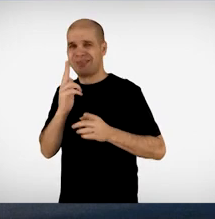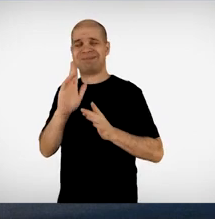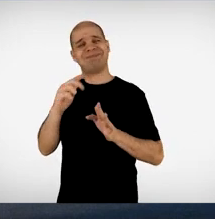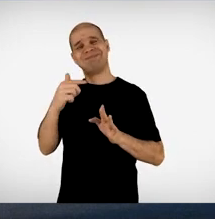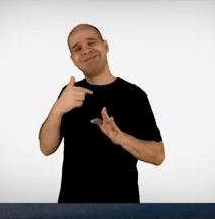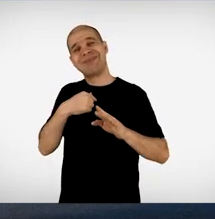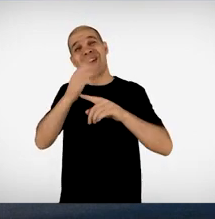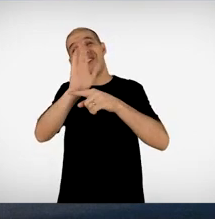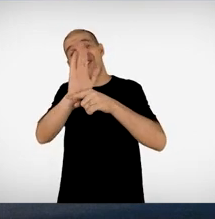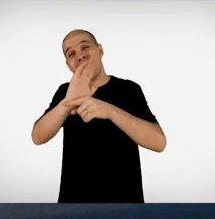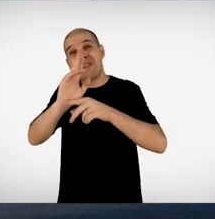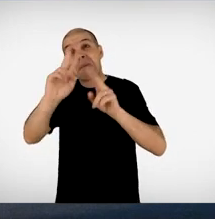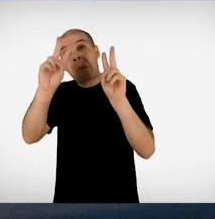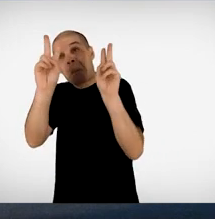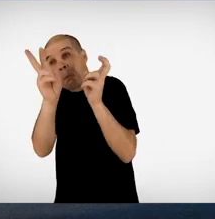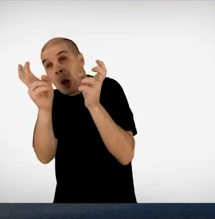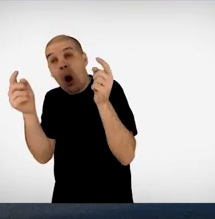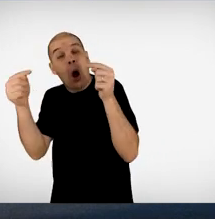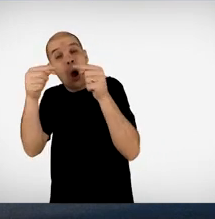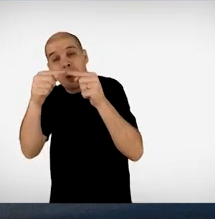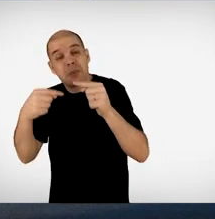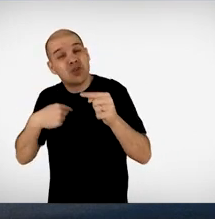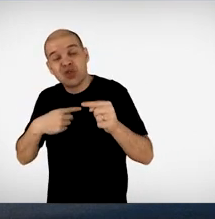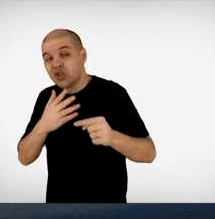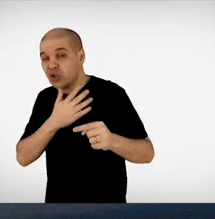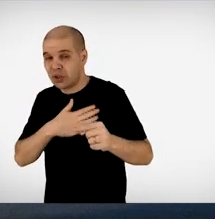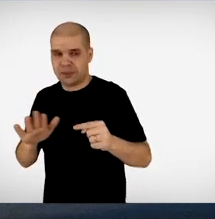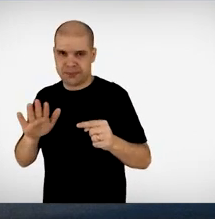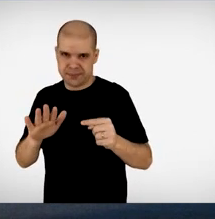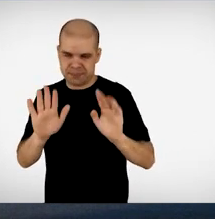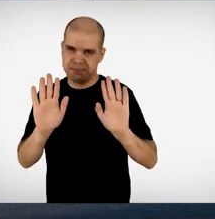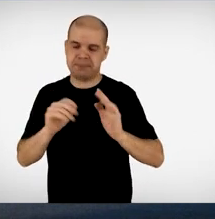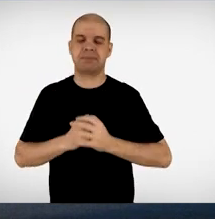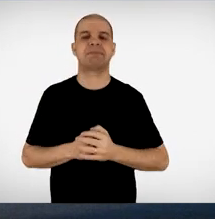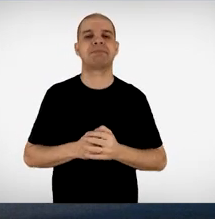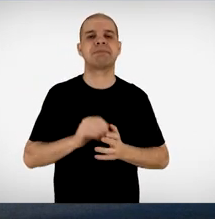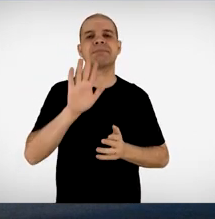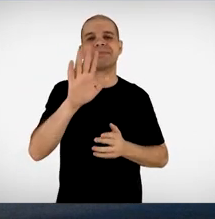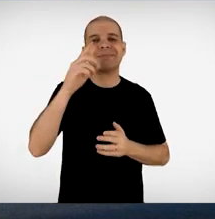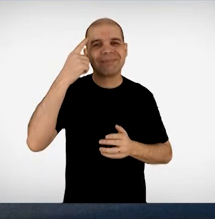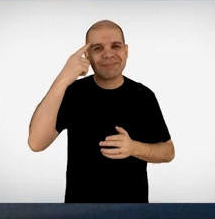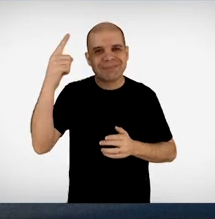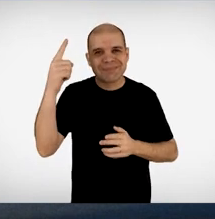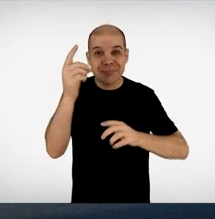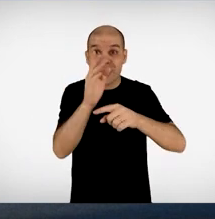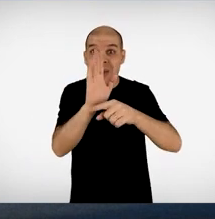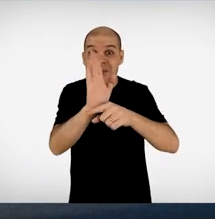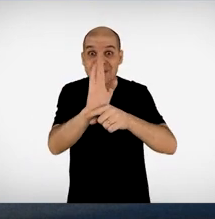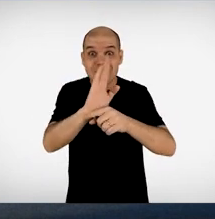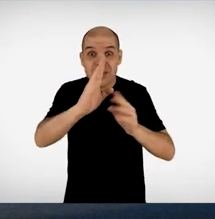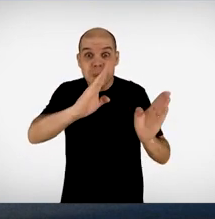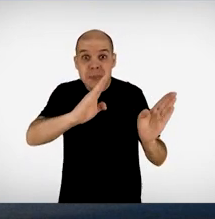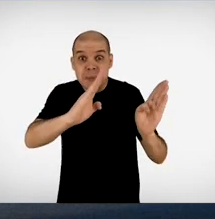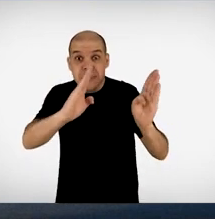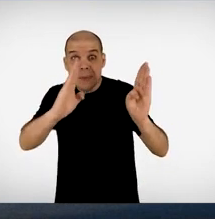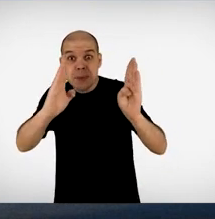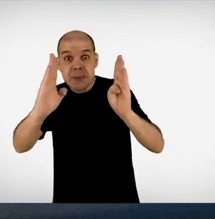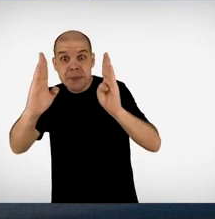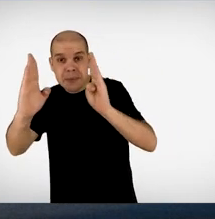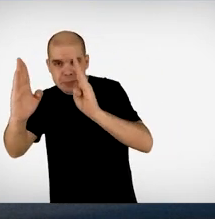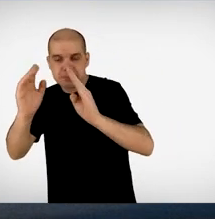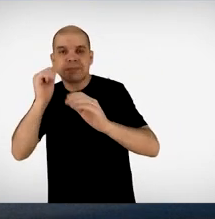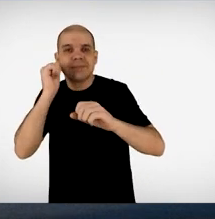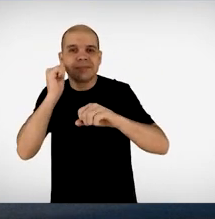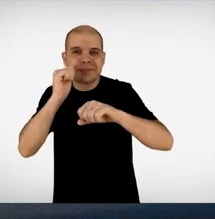amigos, que tem filhos, e tem um incômodo nessa cena, né? É um momento